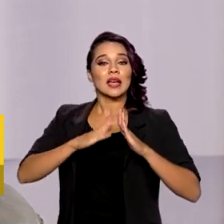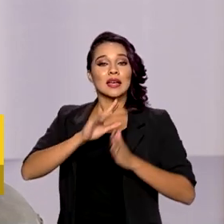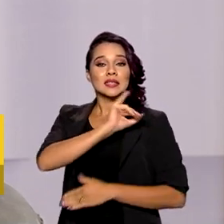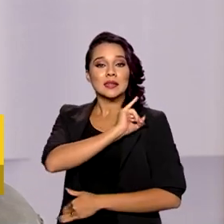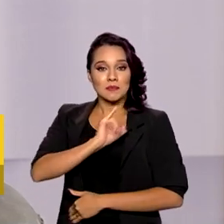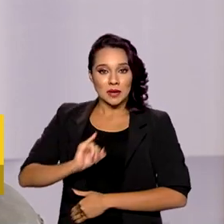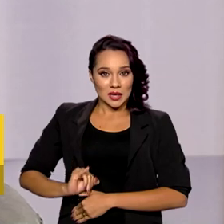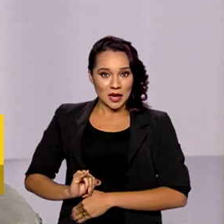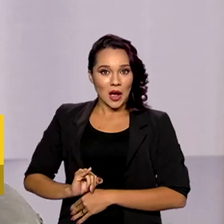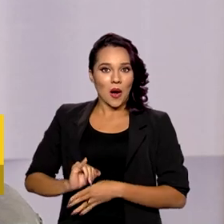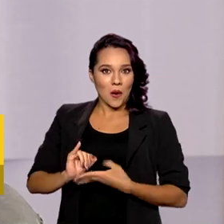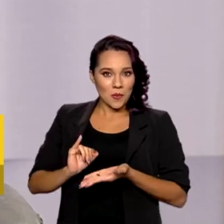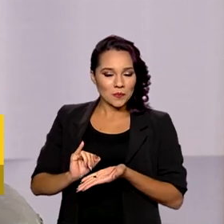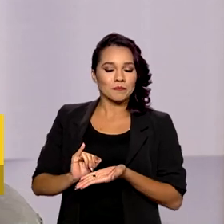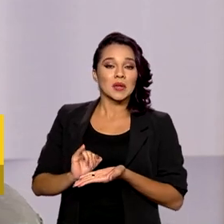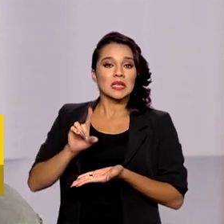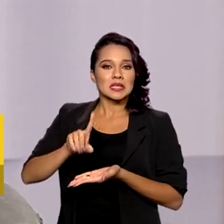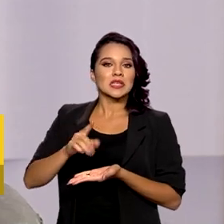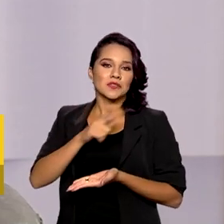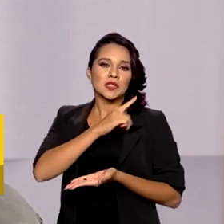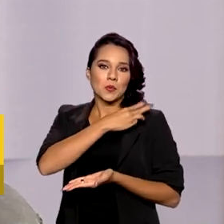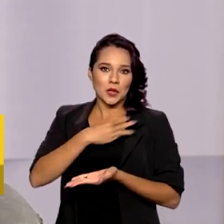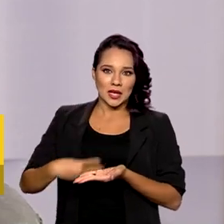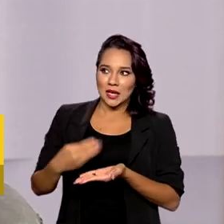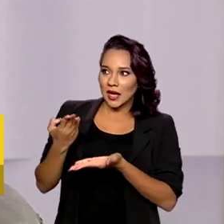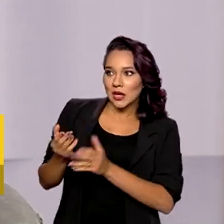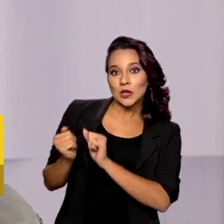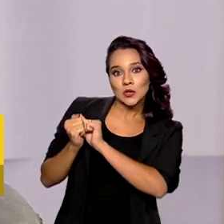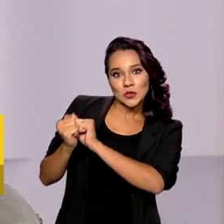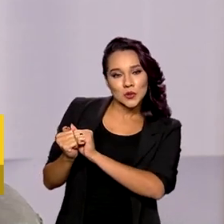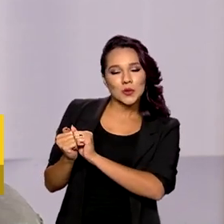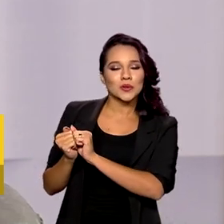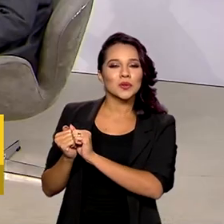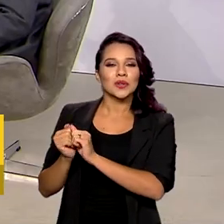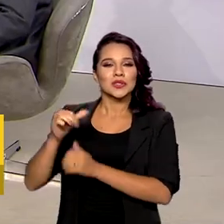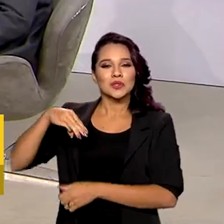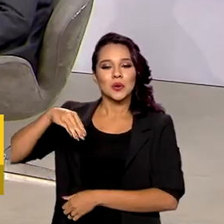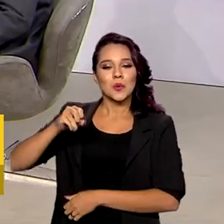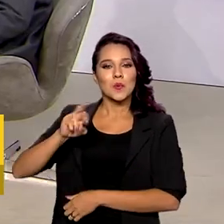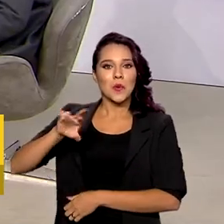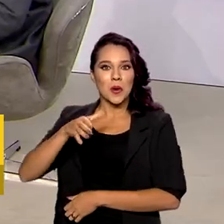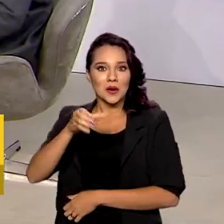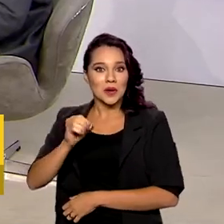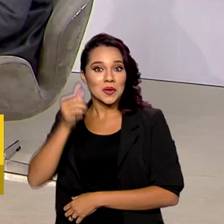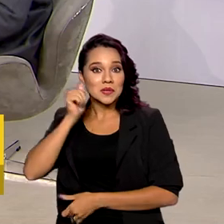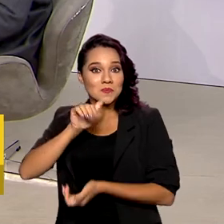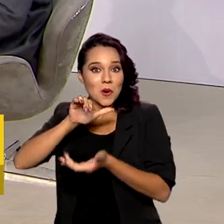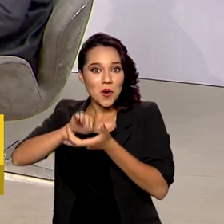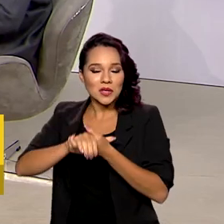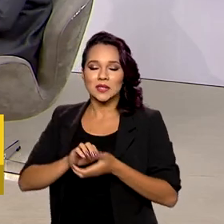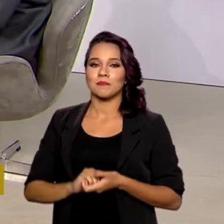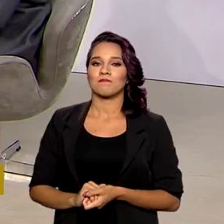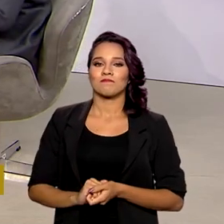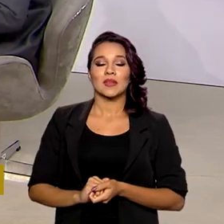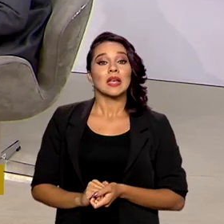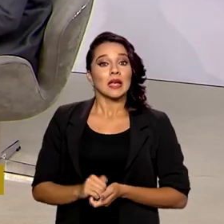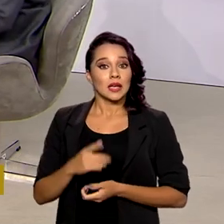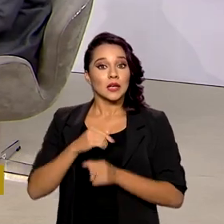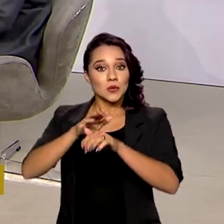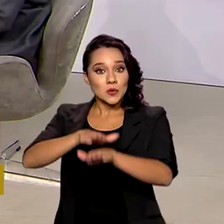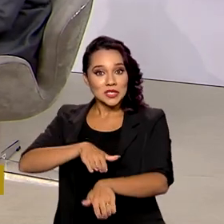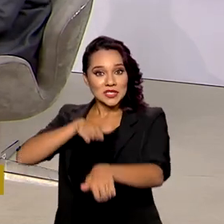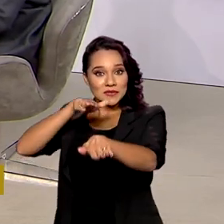seria o imperador se ainda houvesse monarquia, estava também ali ao lado do Mourão e sua esposa, e que houve no